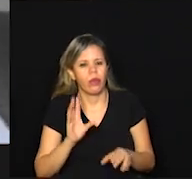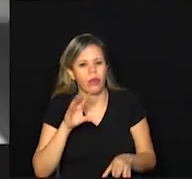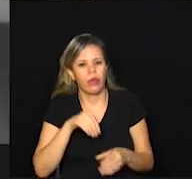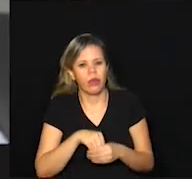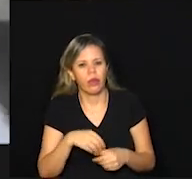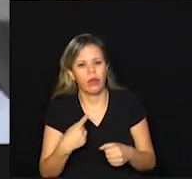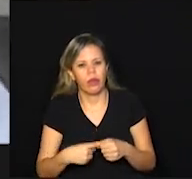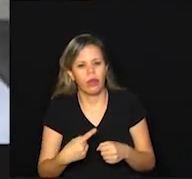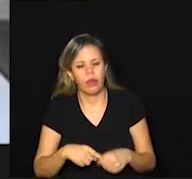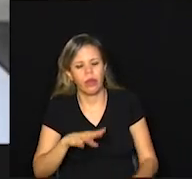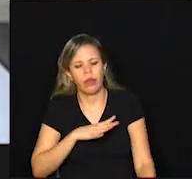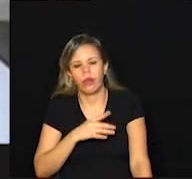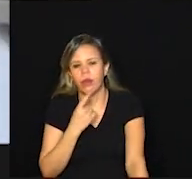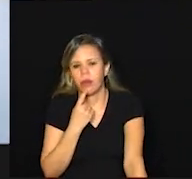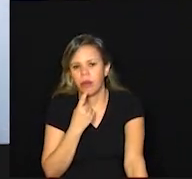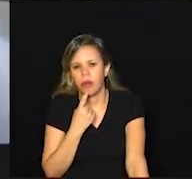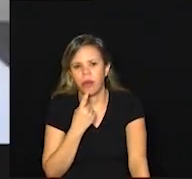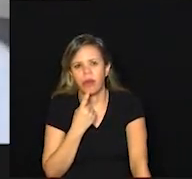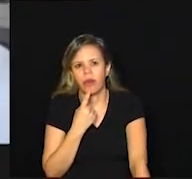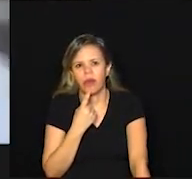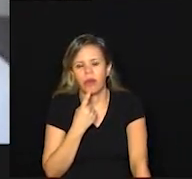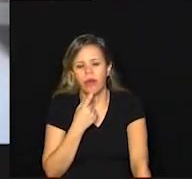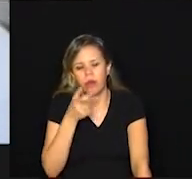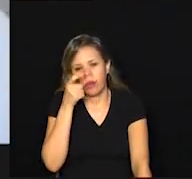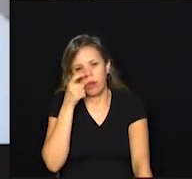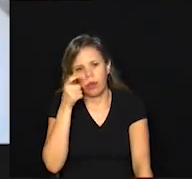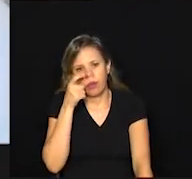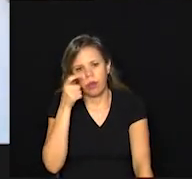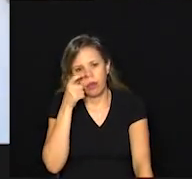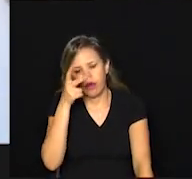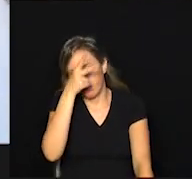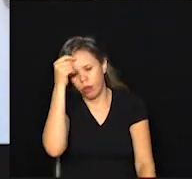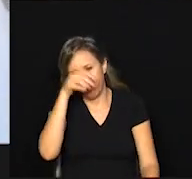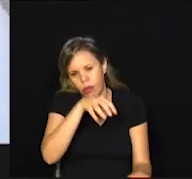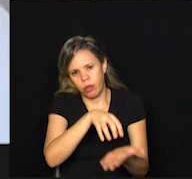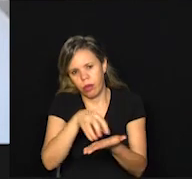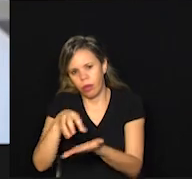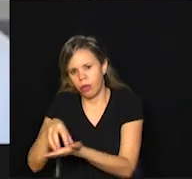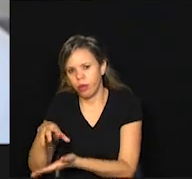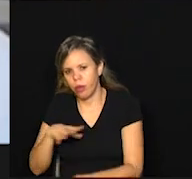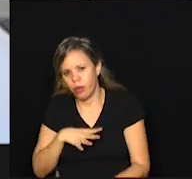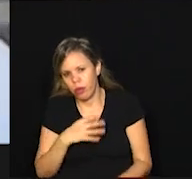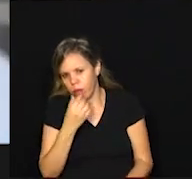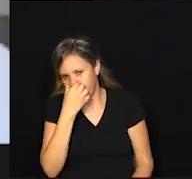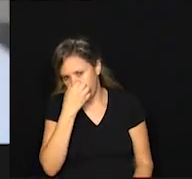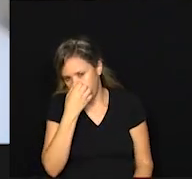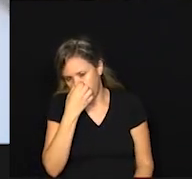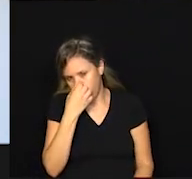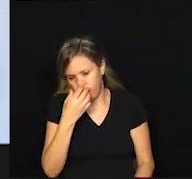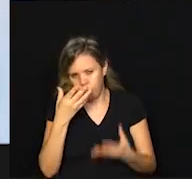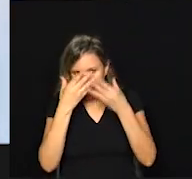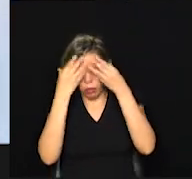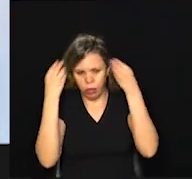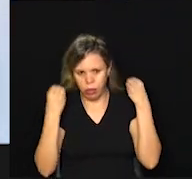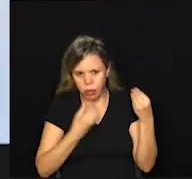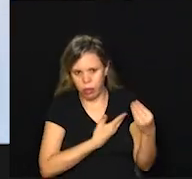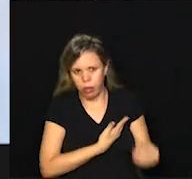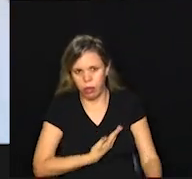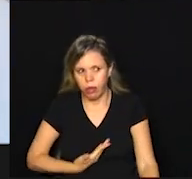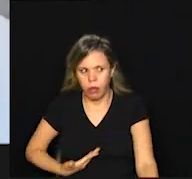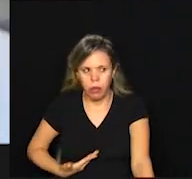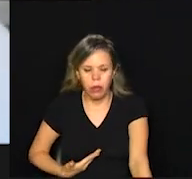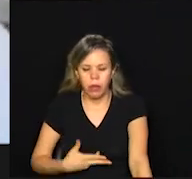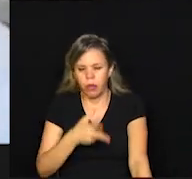dessa desse município da cidade de Campinas ver os espaços públicos dessa cidade sendo totalmente esquecida pelo poder público